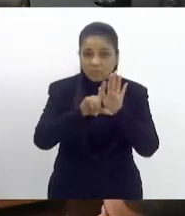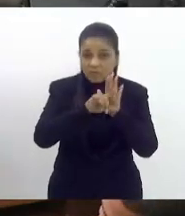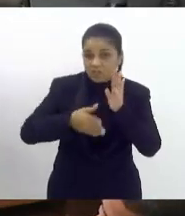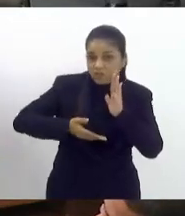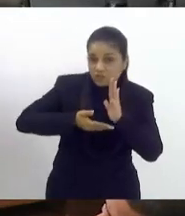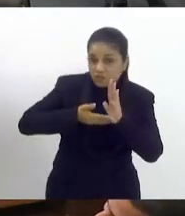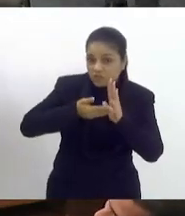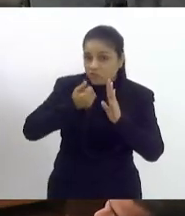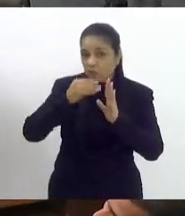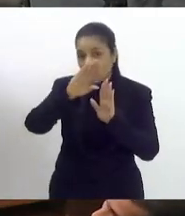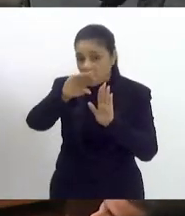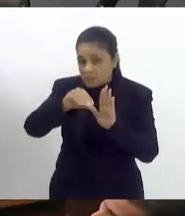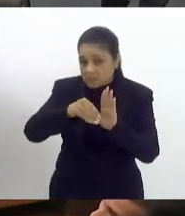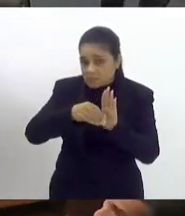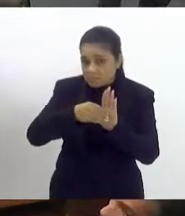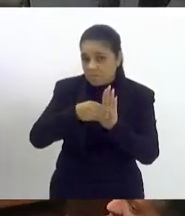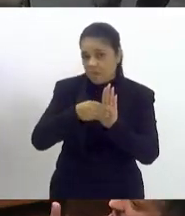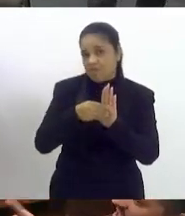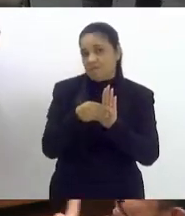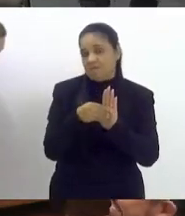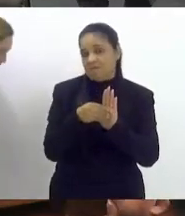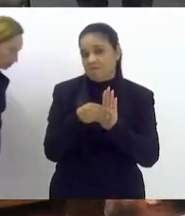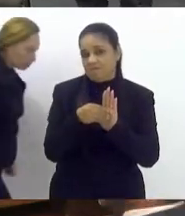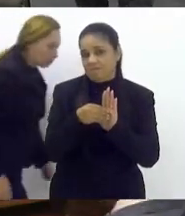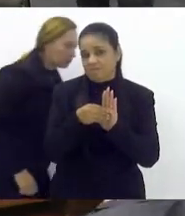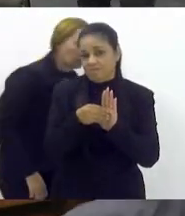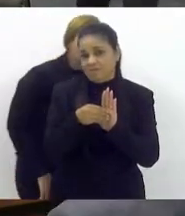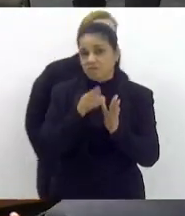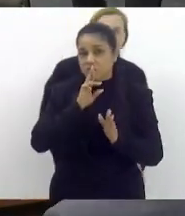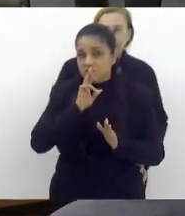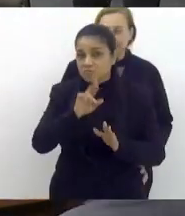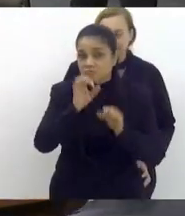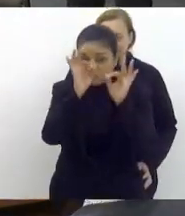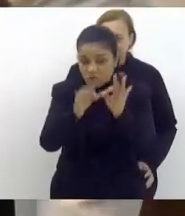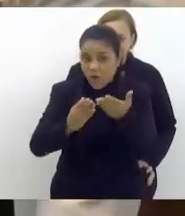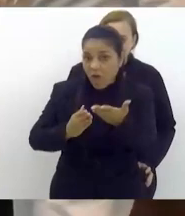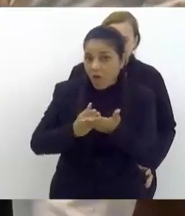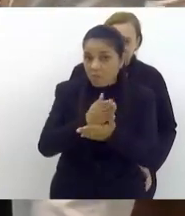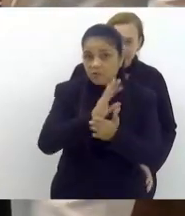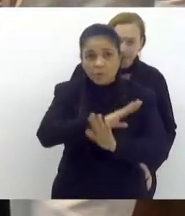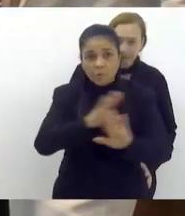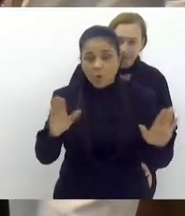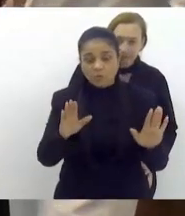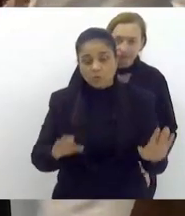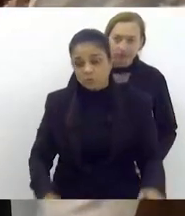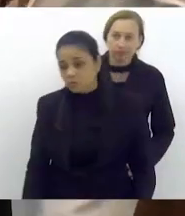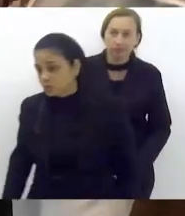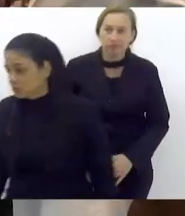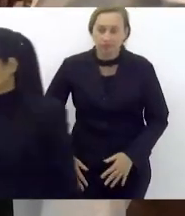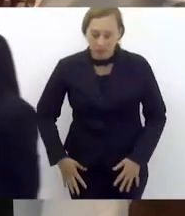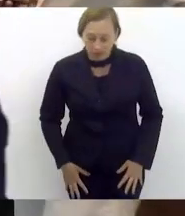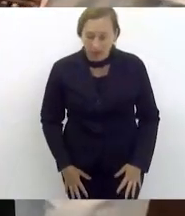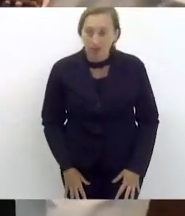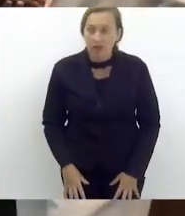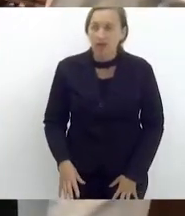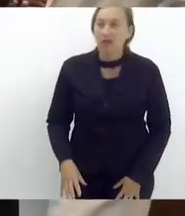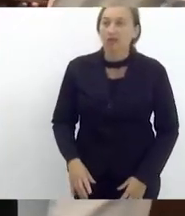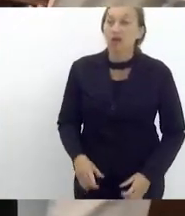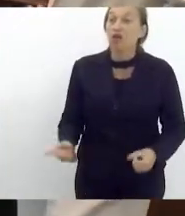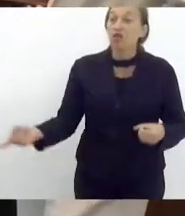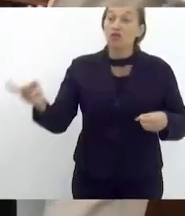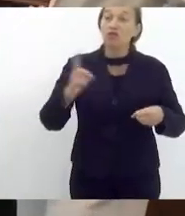estavam a foram apresentadas Tia Jô você deu o resultado foi aprovado o projeto e pronto ele dormiu na mosca volta para